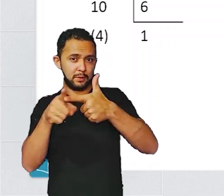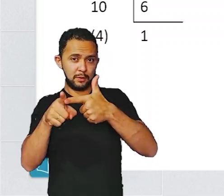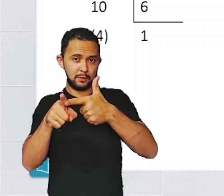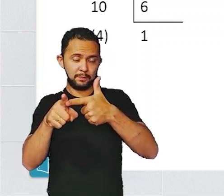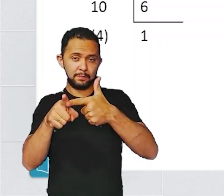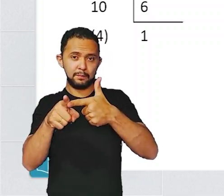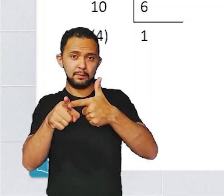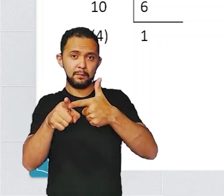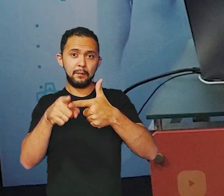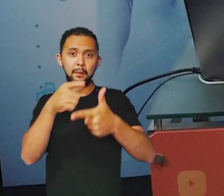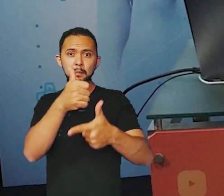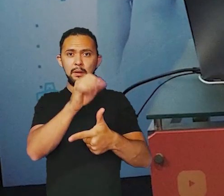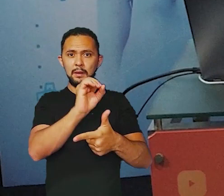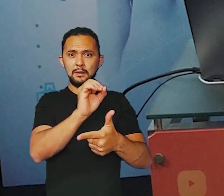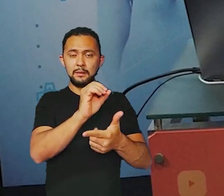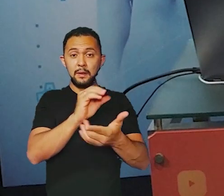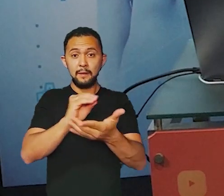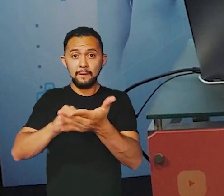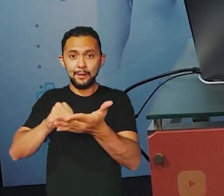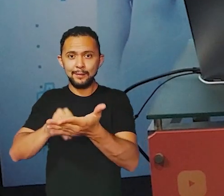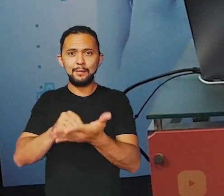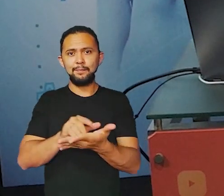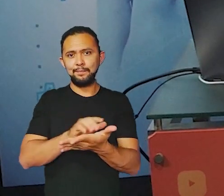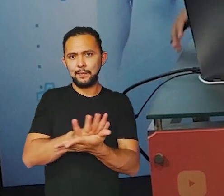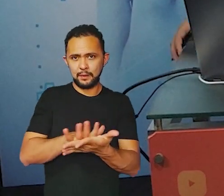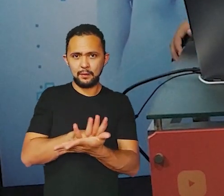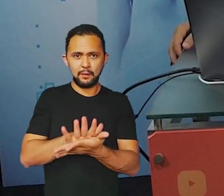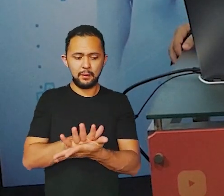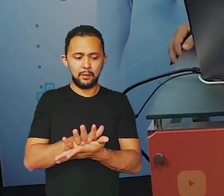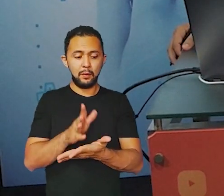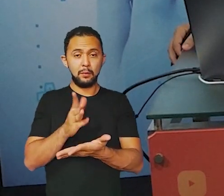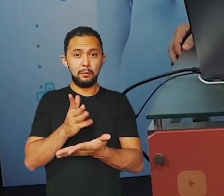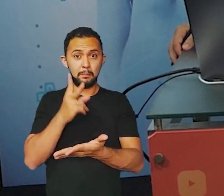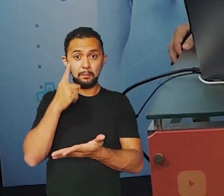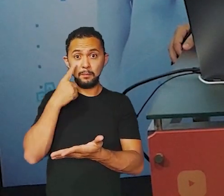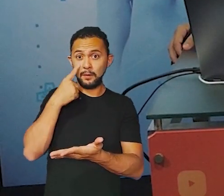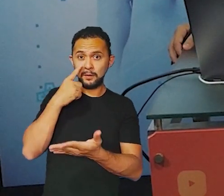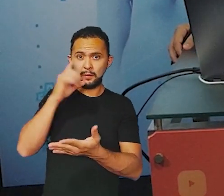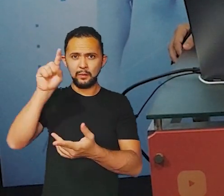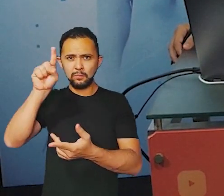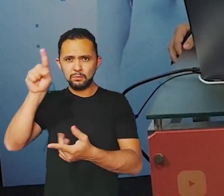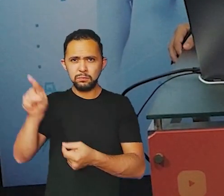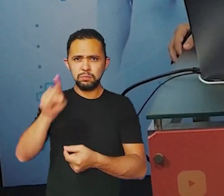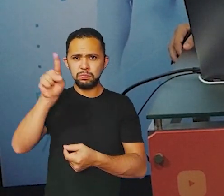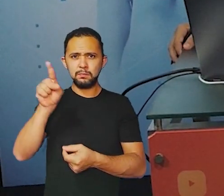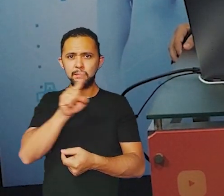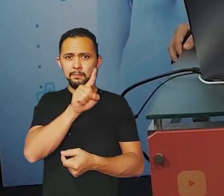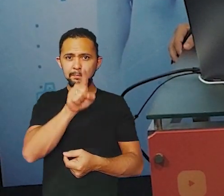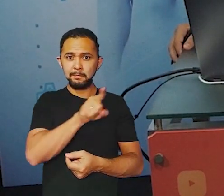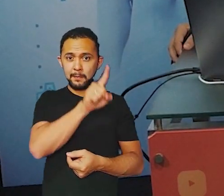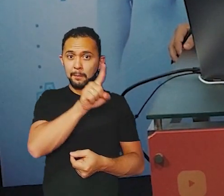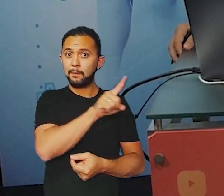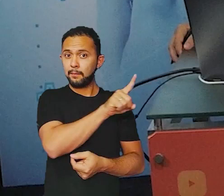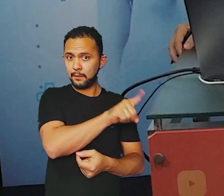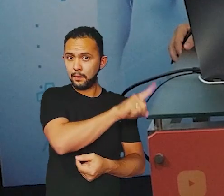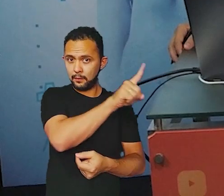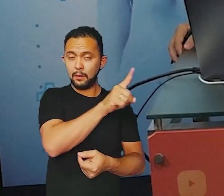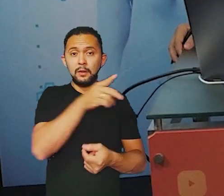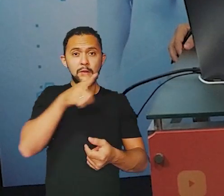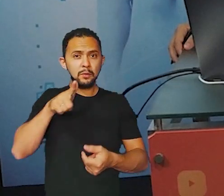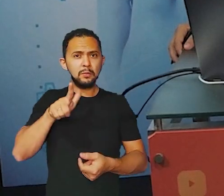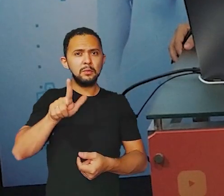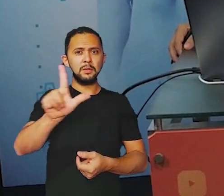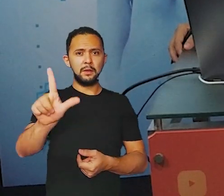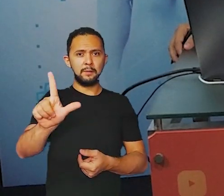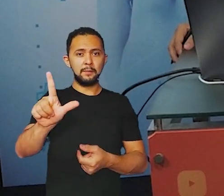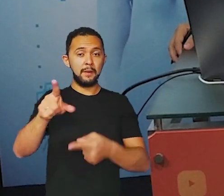aí não sobra nada. Bem, esses números que eu circulei para vocês, a gente consegue dividir o 10 por eles e não resta